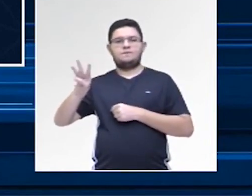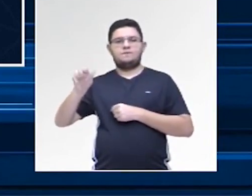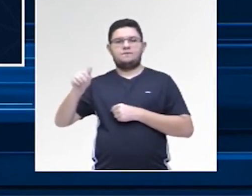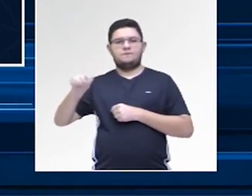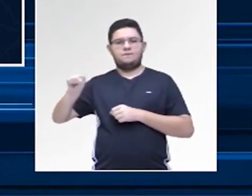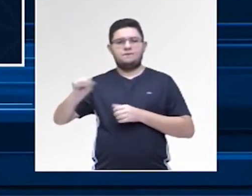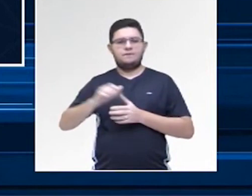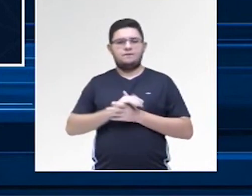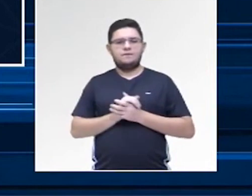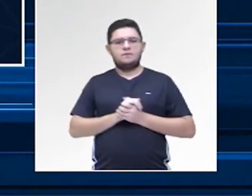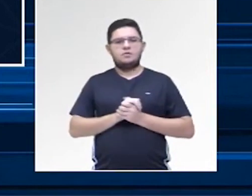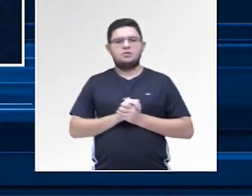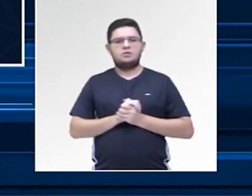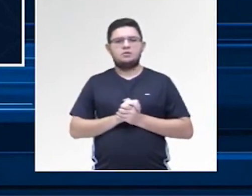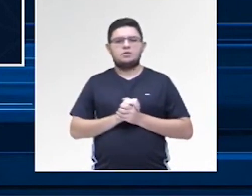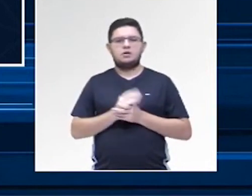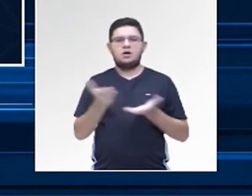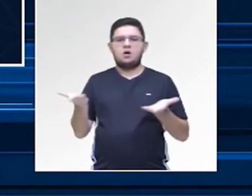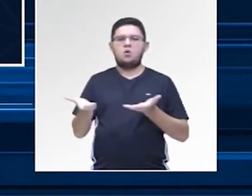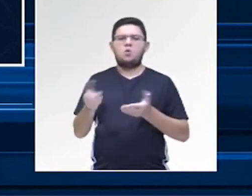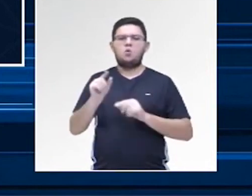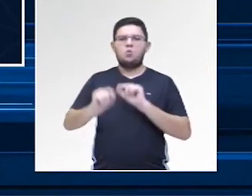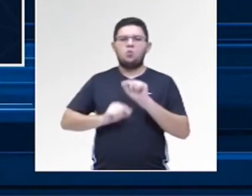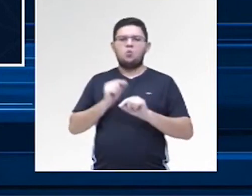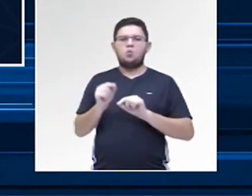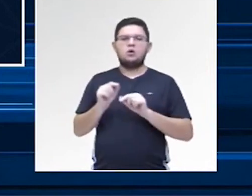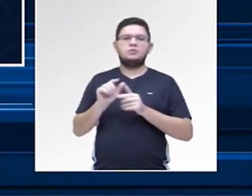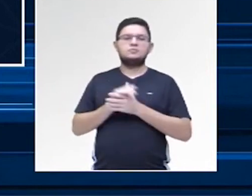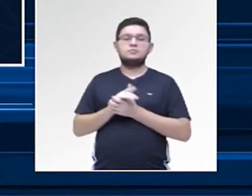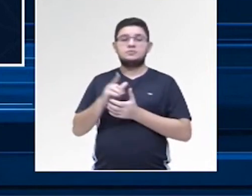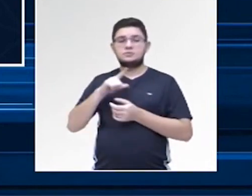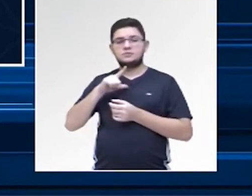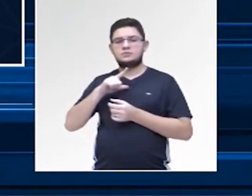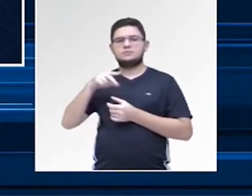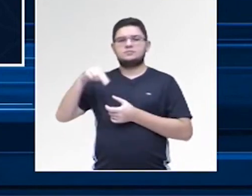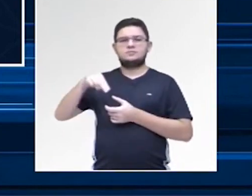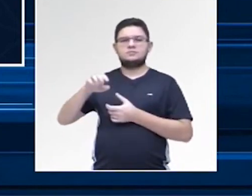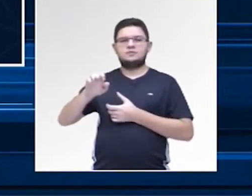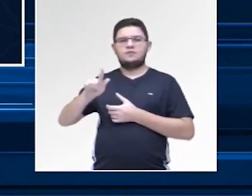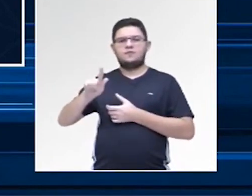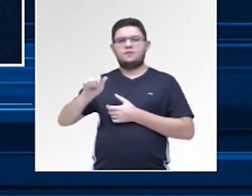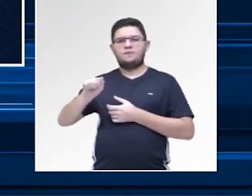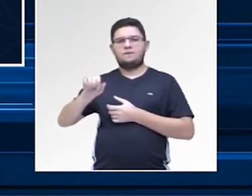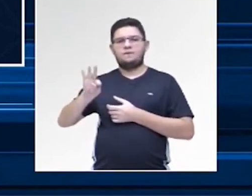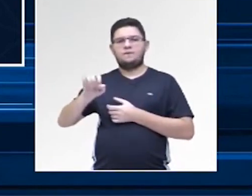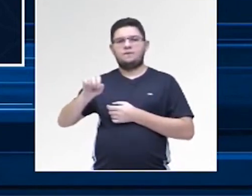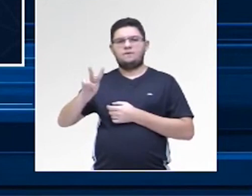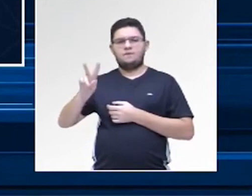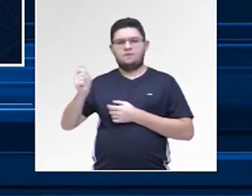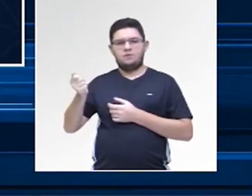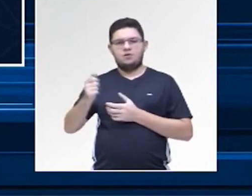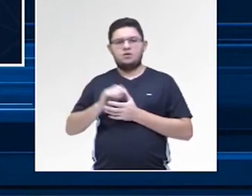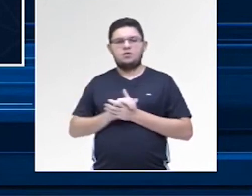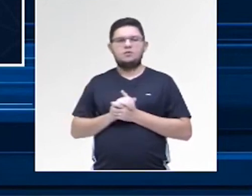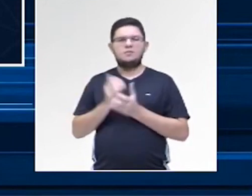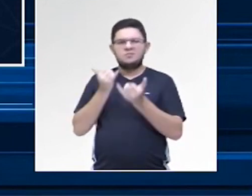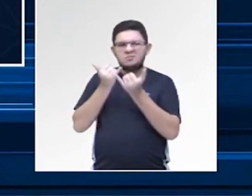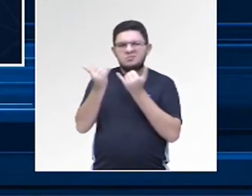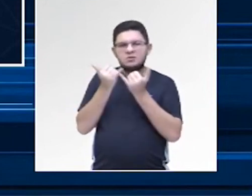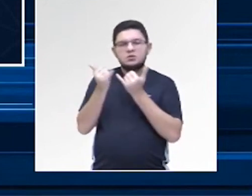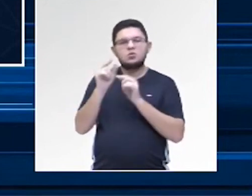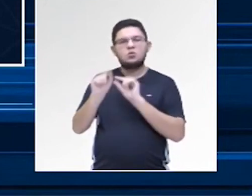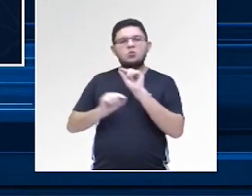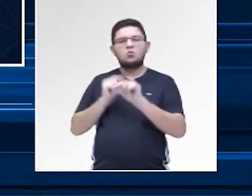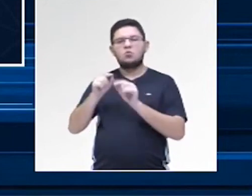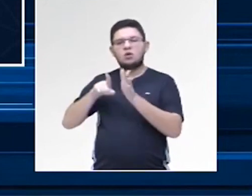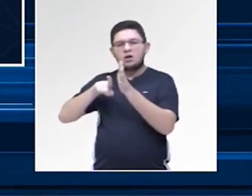a forma negativa, né? A estrutura negativa é bem parecida com a estrutura positiva. Porém, a expressão que você